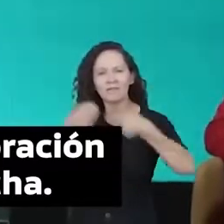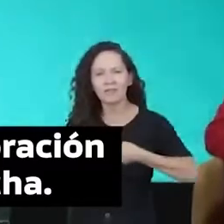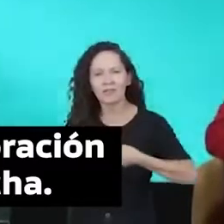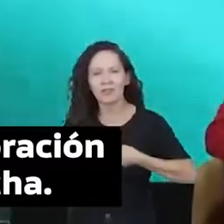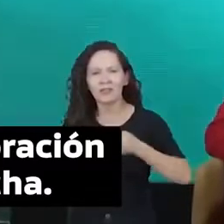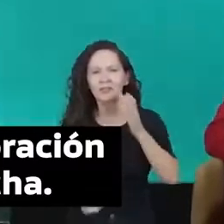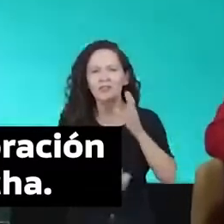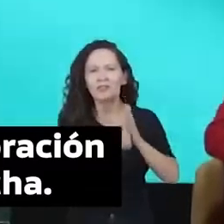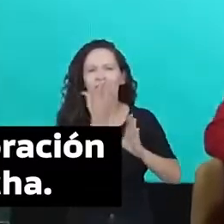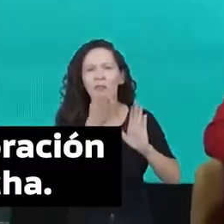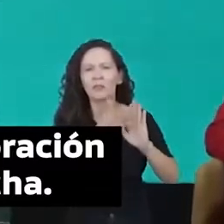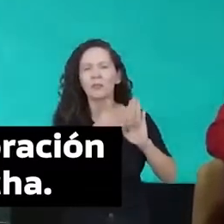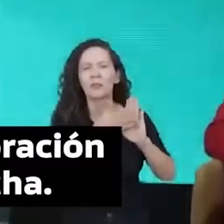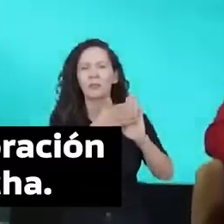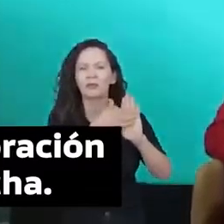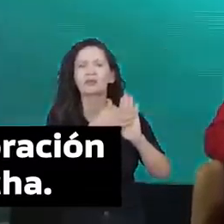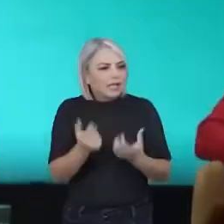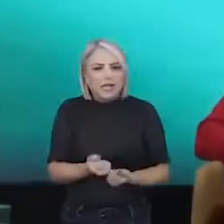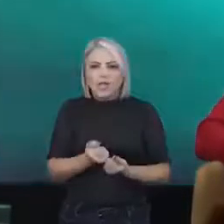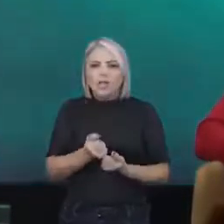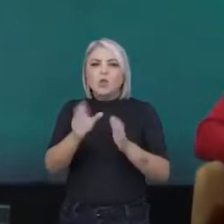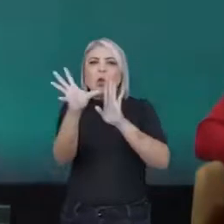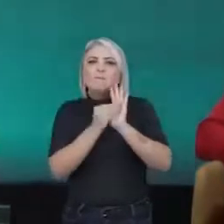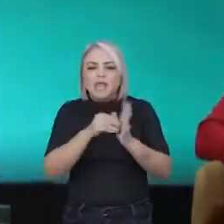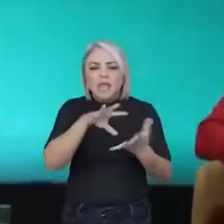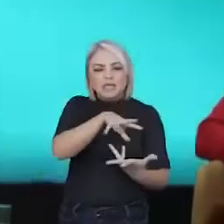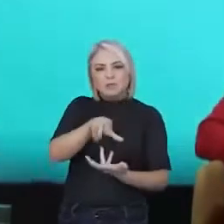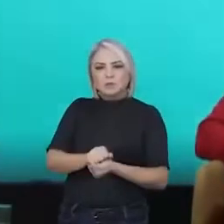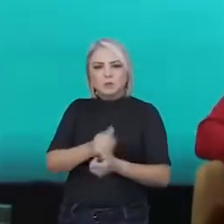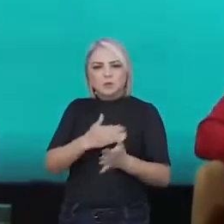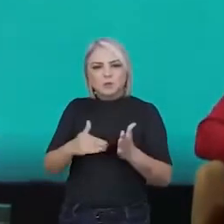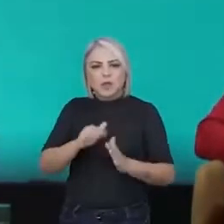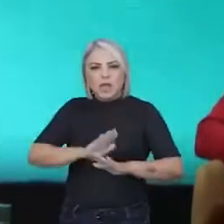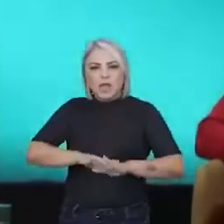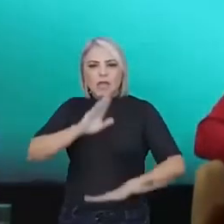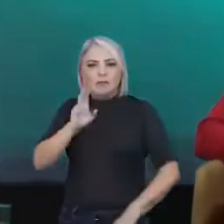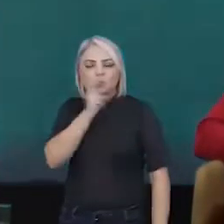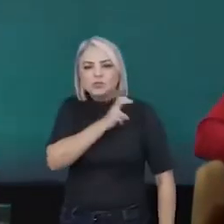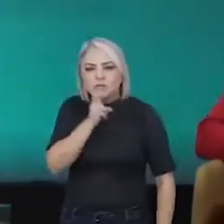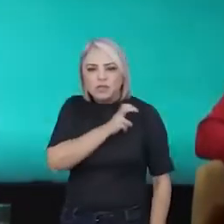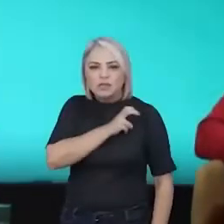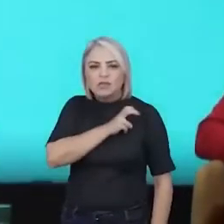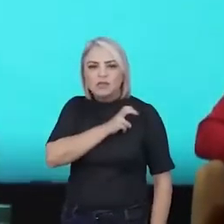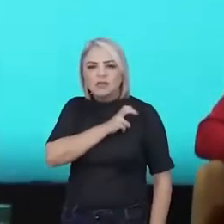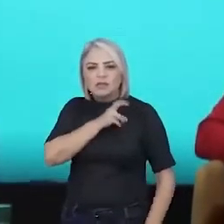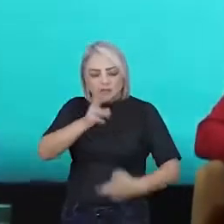propostas e na capacidade de luta. É mais do que urgente restaurar a soberania do Brasil.